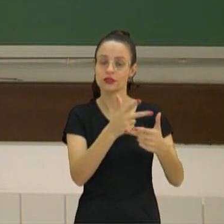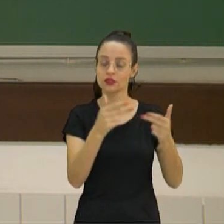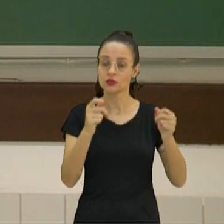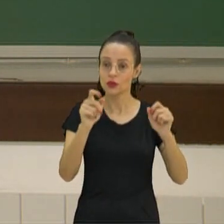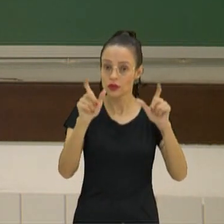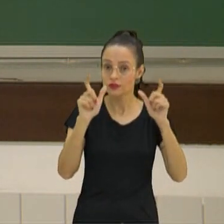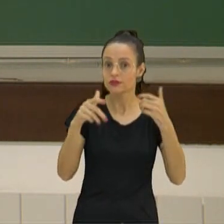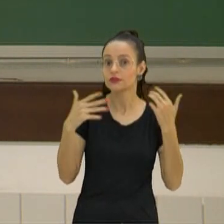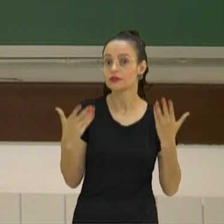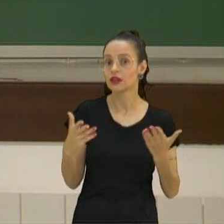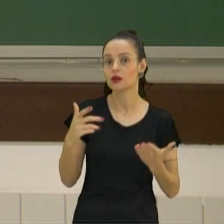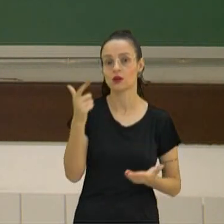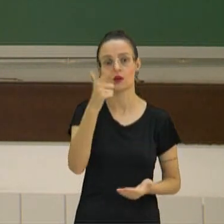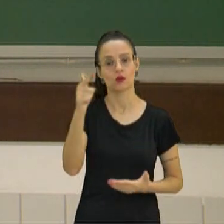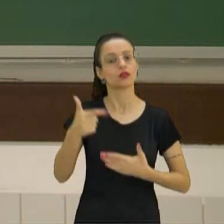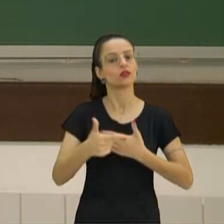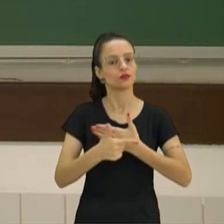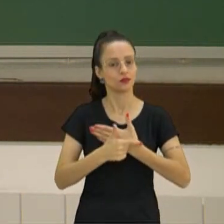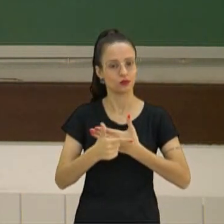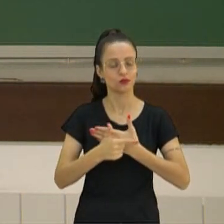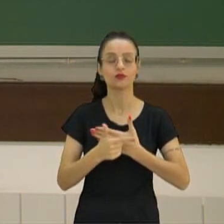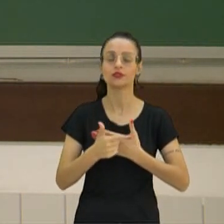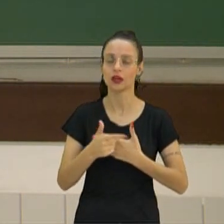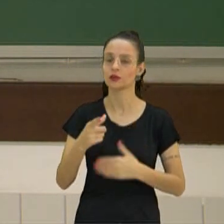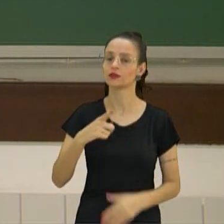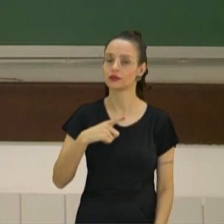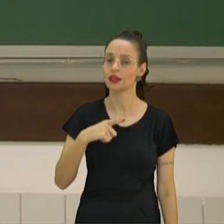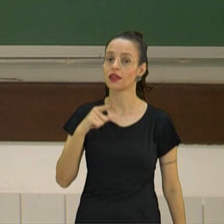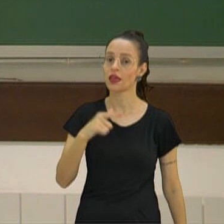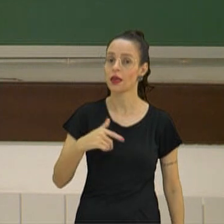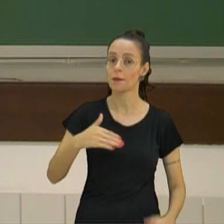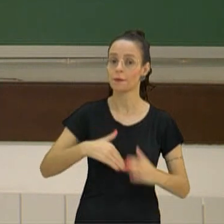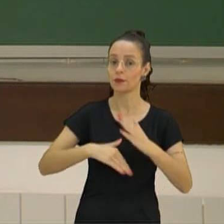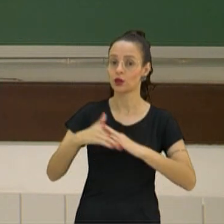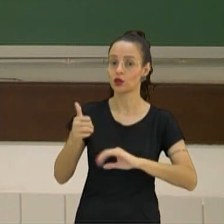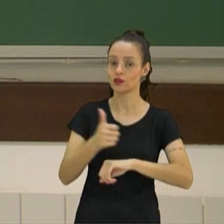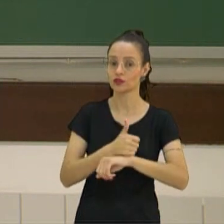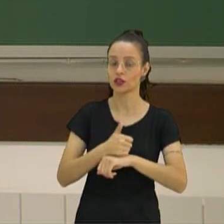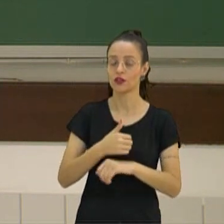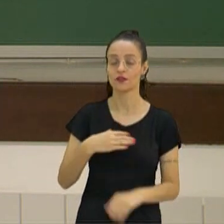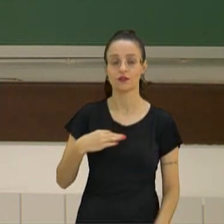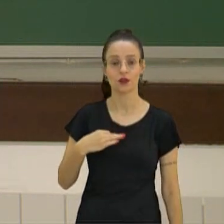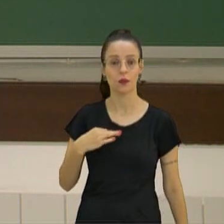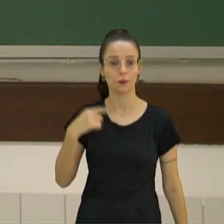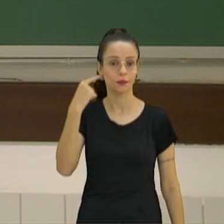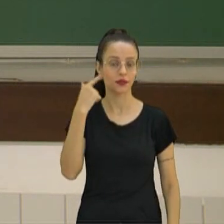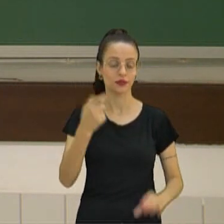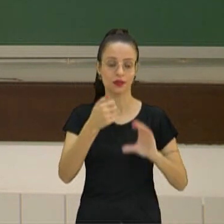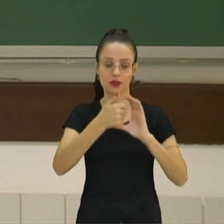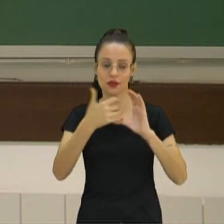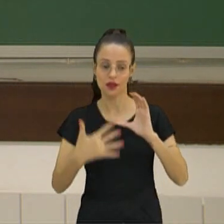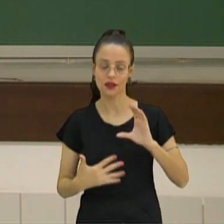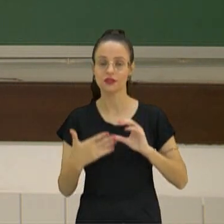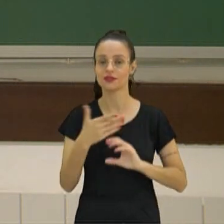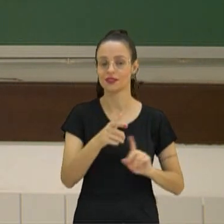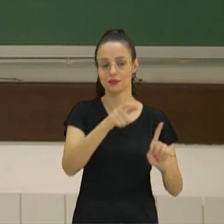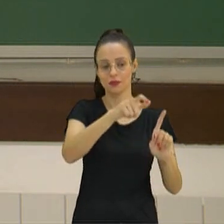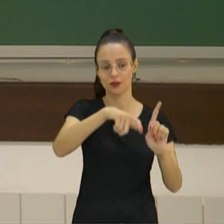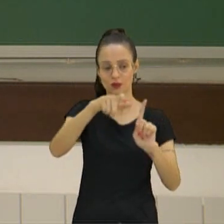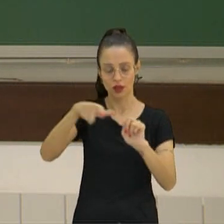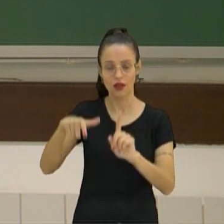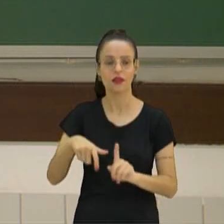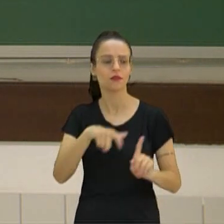coisas. Então, é uma outra função que existe no teatro, é o figurinista. Ele pensar nas características daquele personagem, se